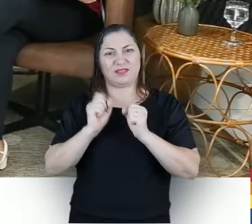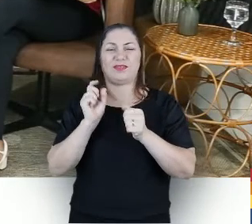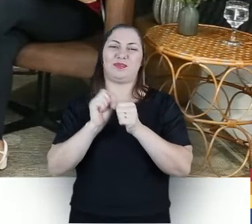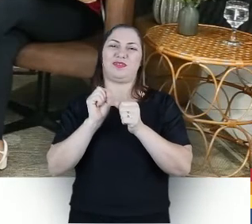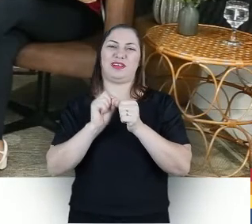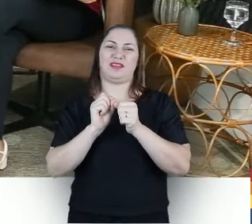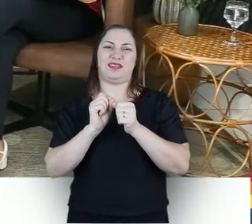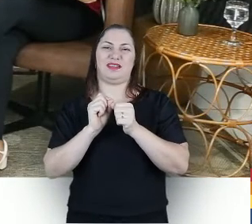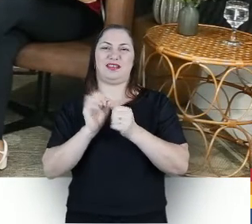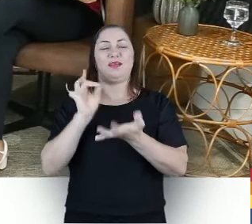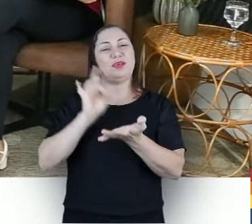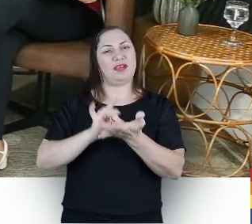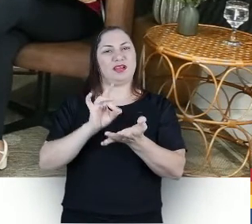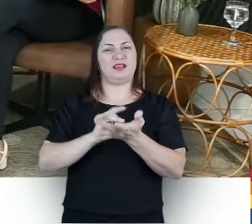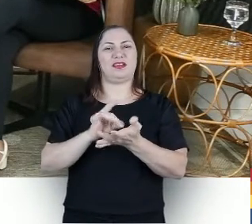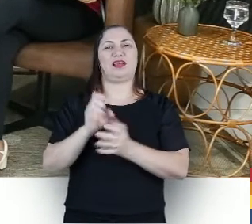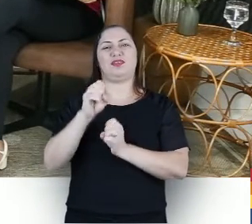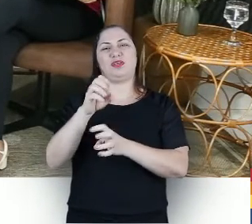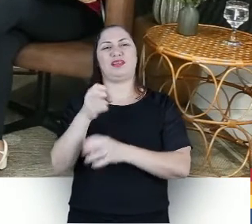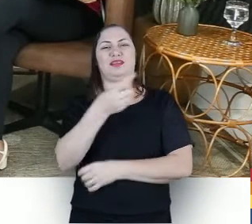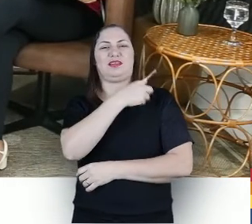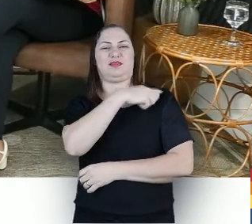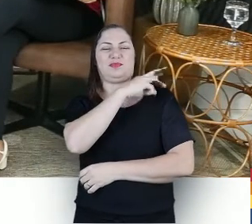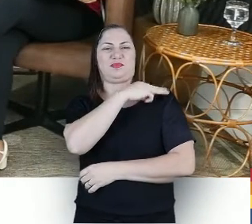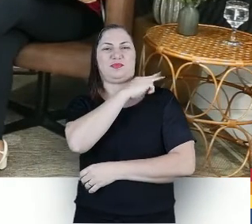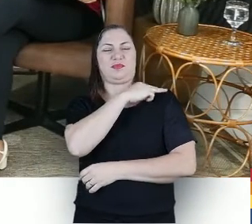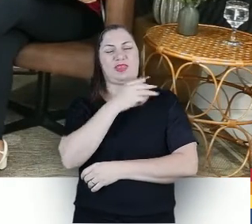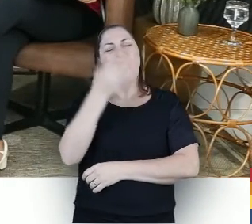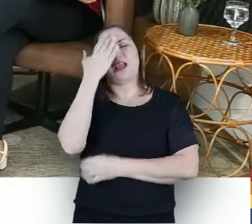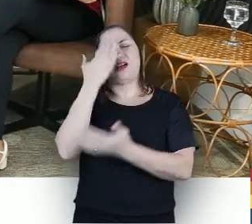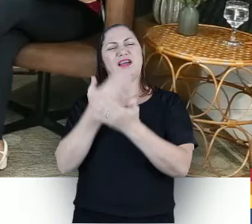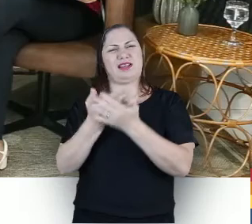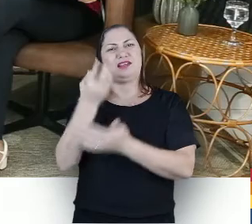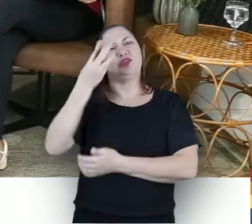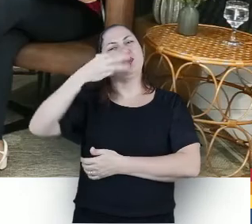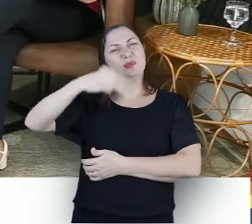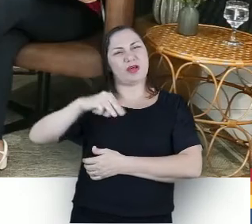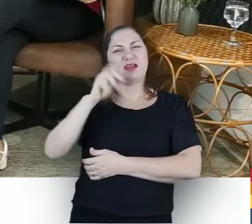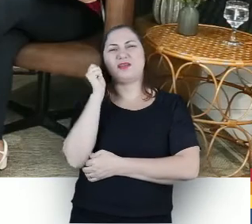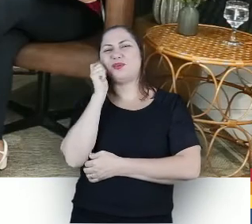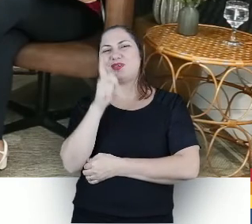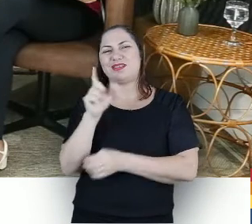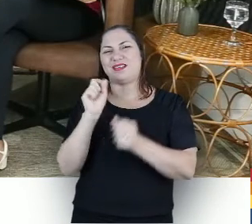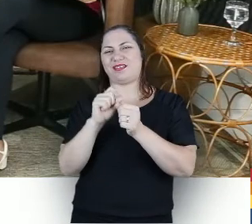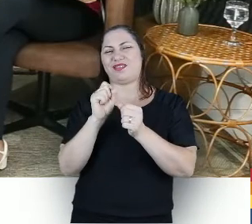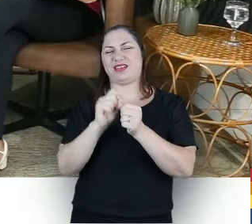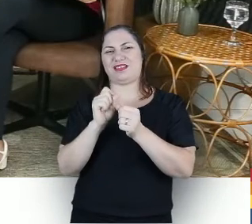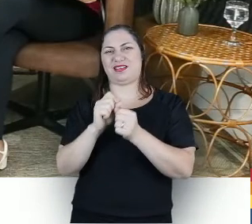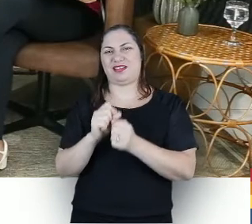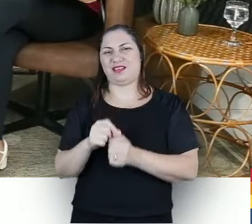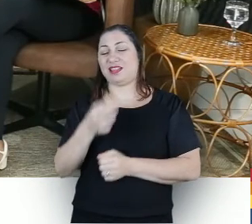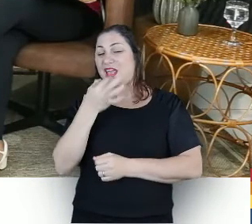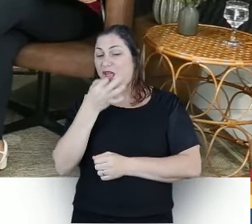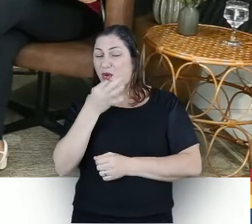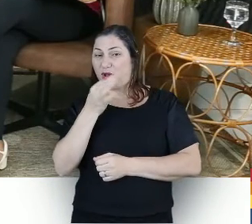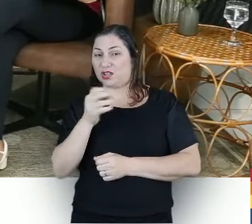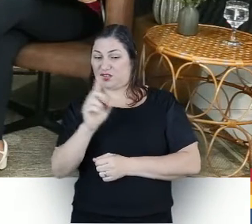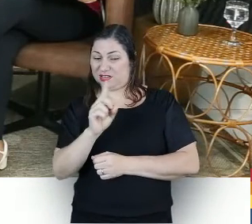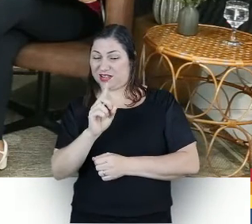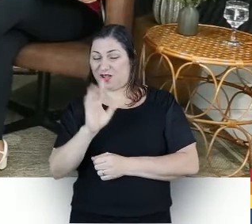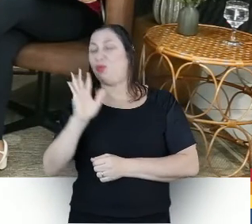componente sugestões metodológicas, né, para ampliar ainda mais as possibilidades, né, para você trabalhar em sala de aula. Então a gente está fazendo o nosso possível,